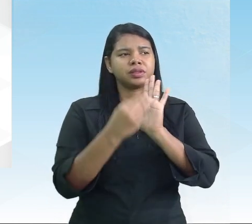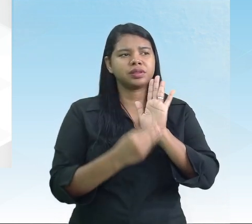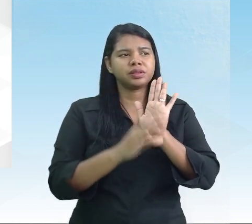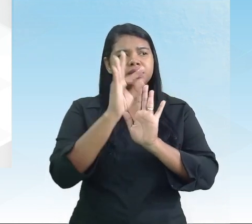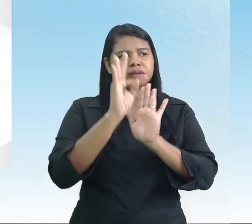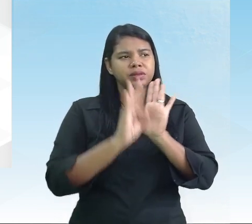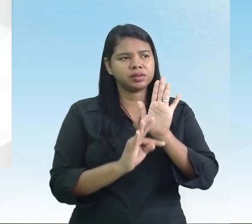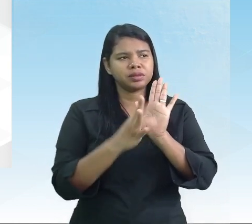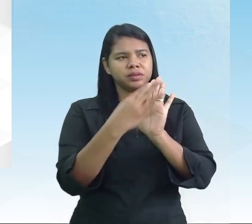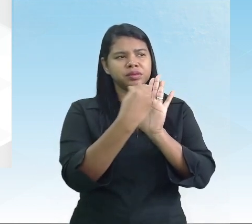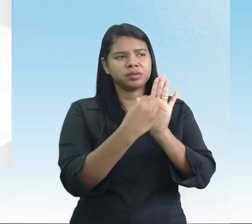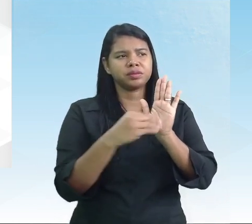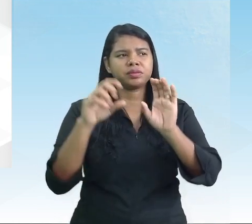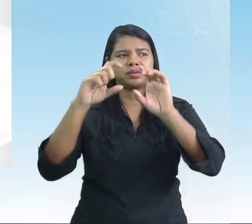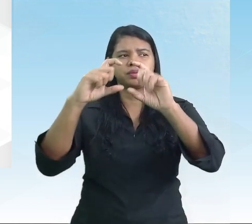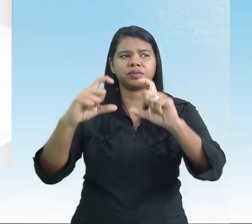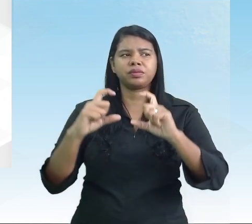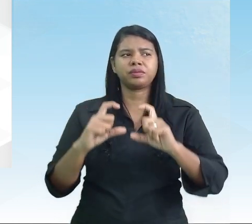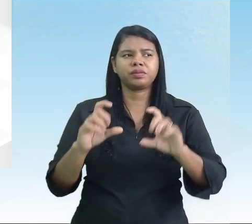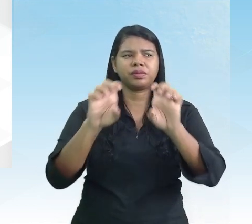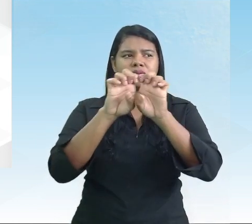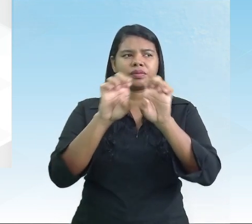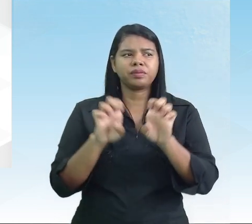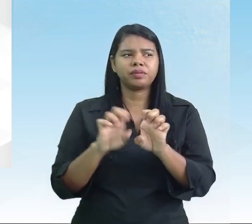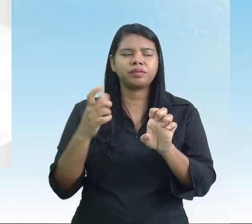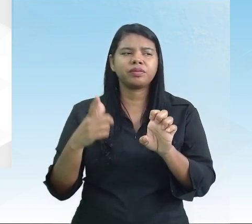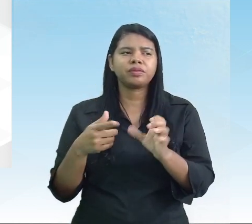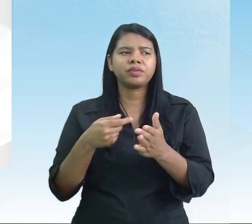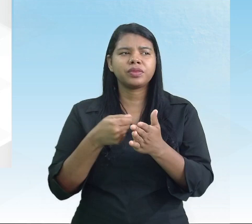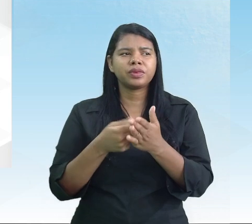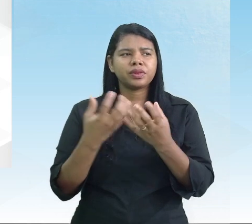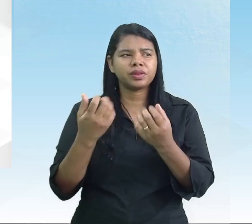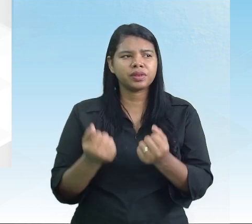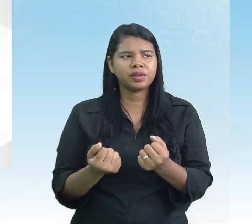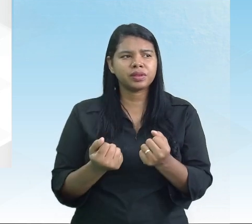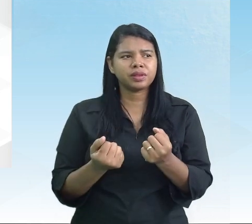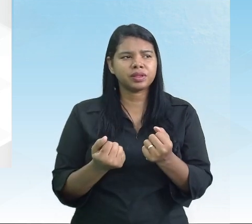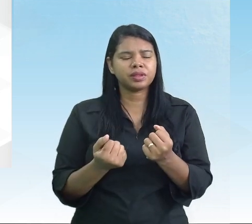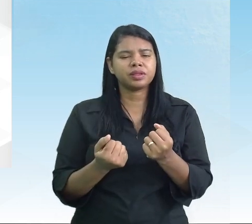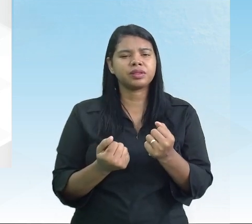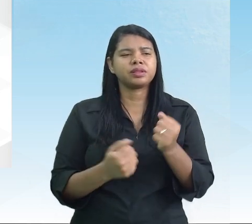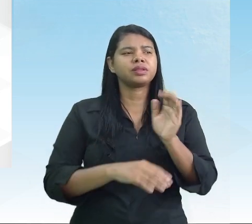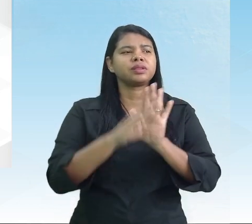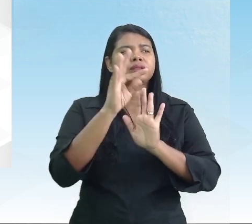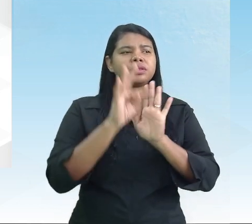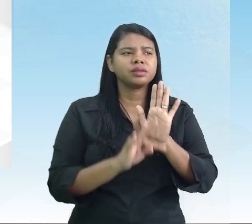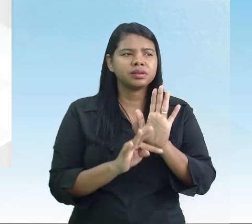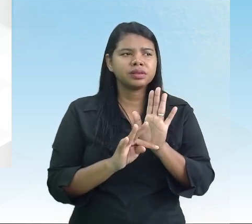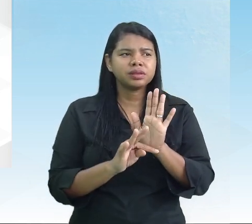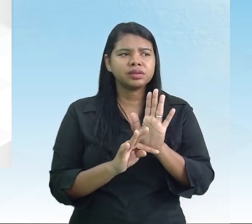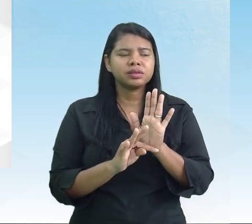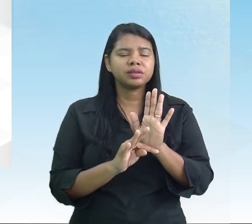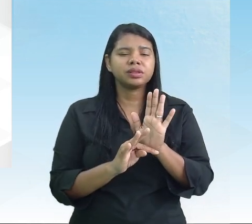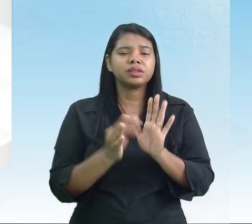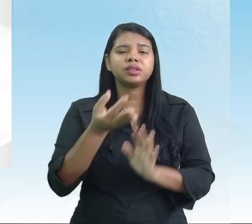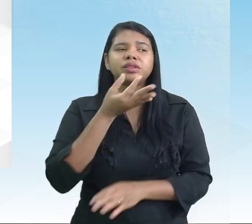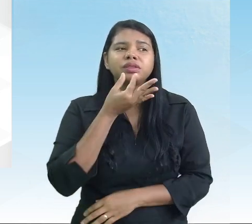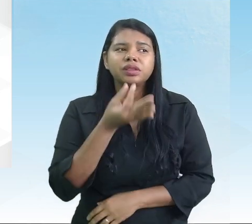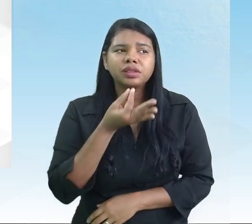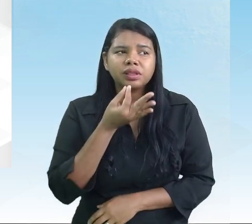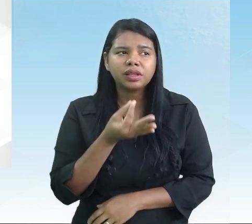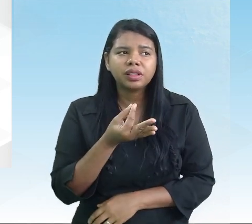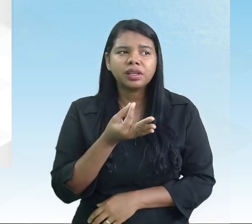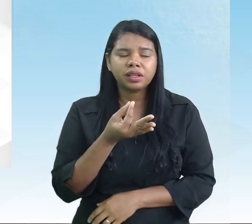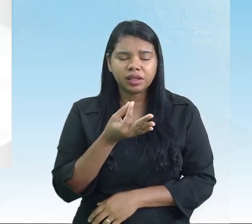de um texto. Não é obrigatório você aceitar o texto, pode negá-lo, desde que você tenha